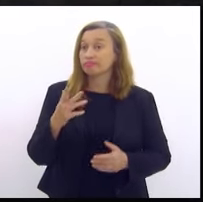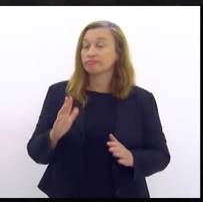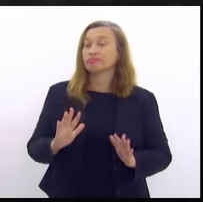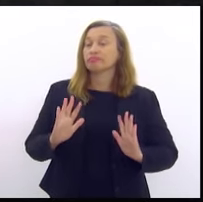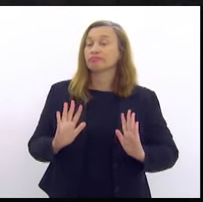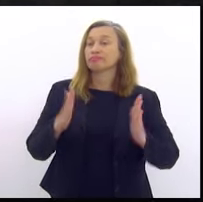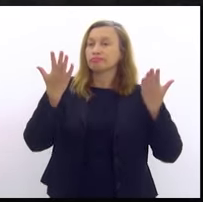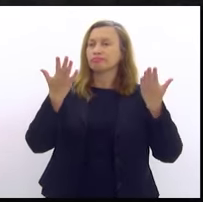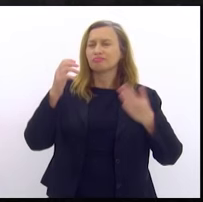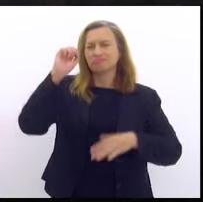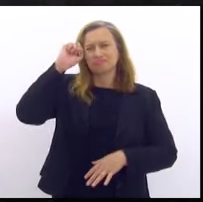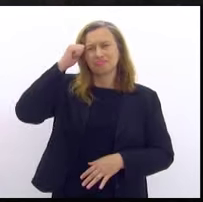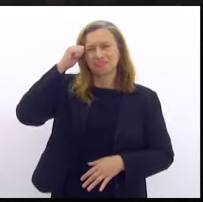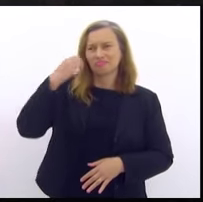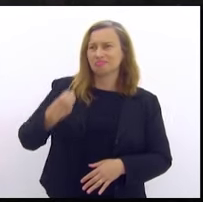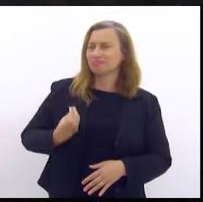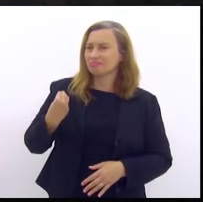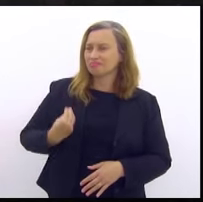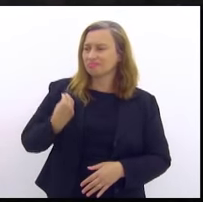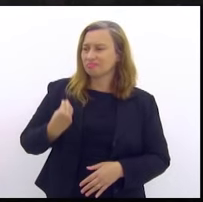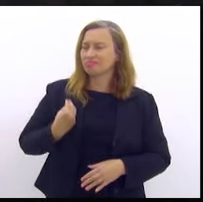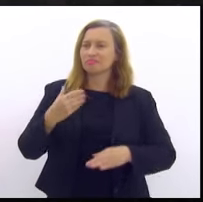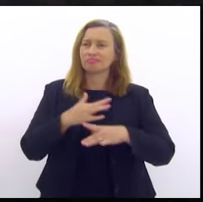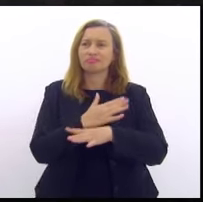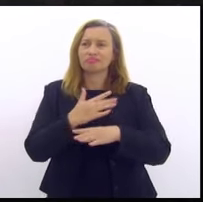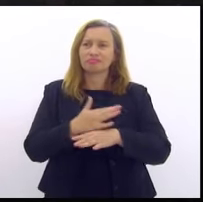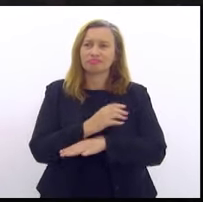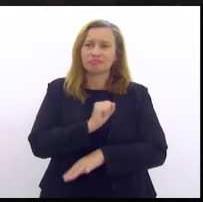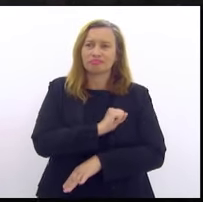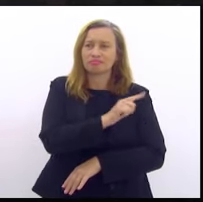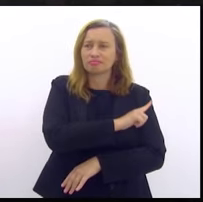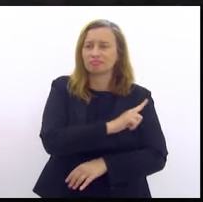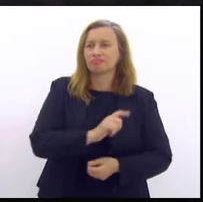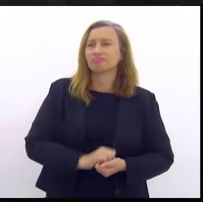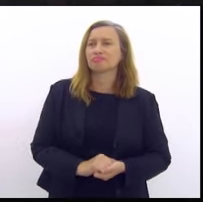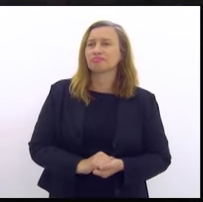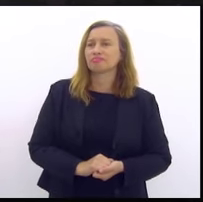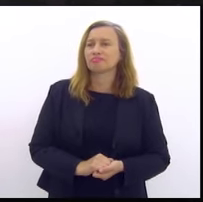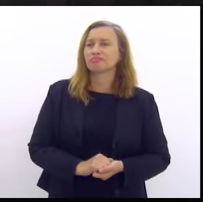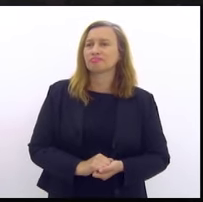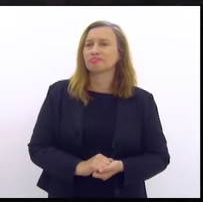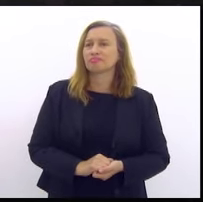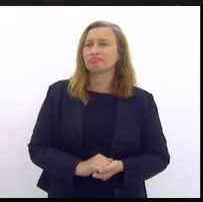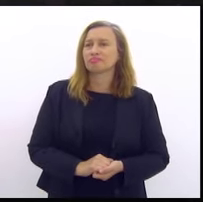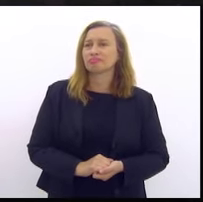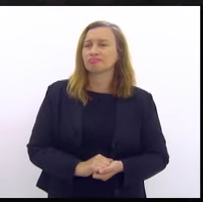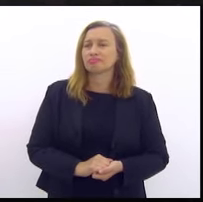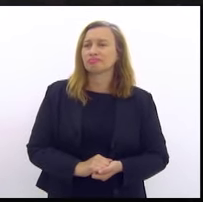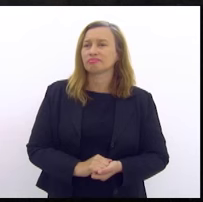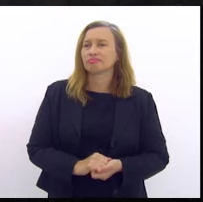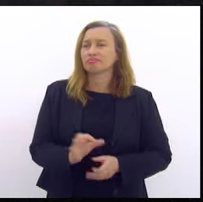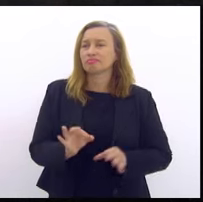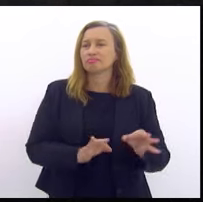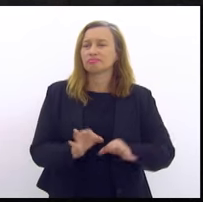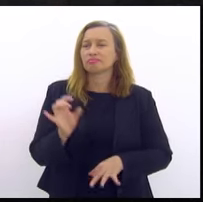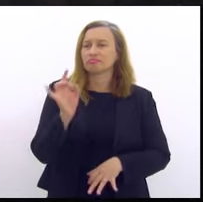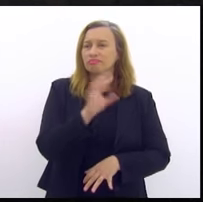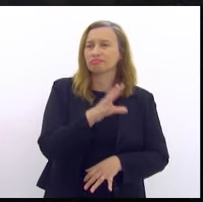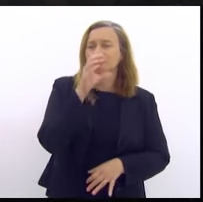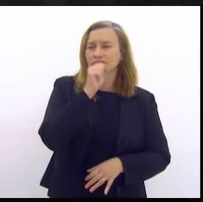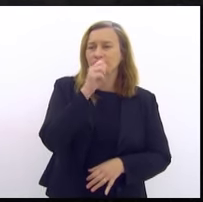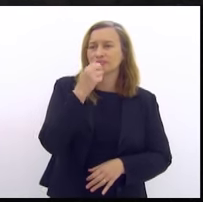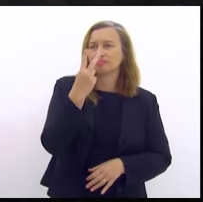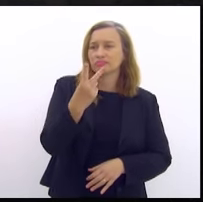Festival Preto Vivo, que organizamos na cidade de São Gonçalo. Festival esse organizado no último sábado, dia 2 de